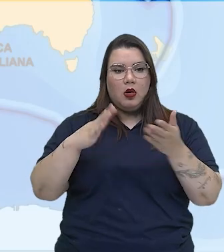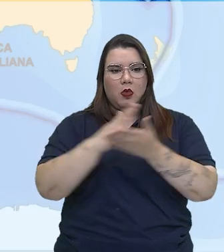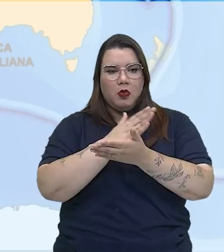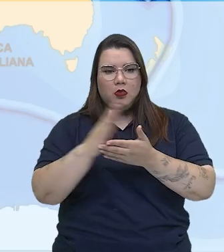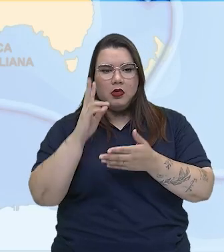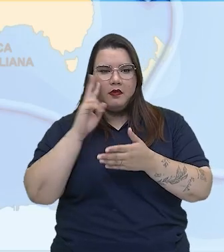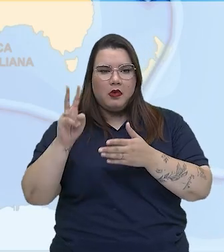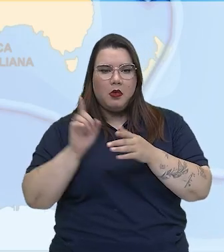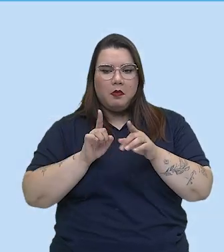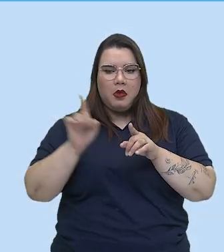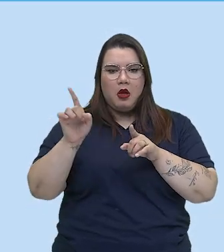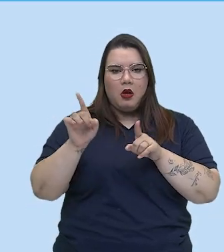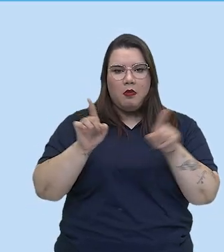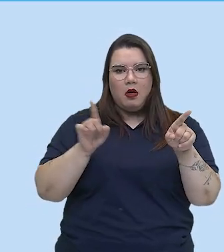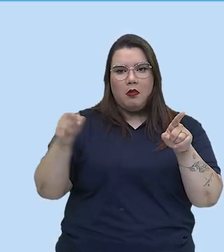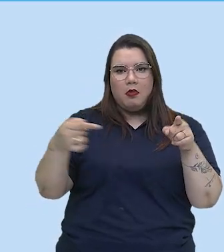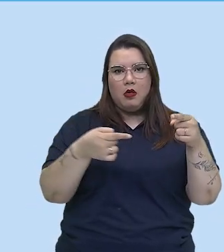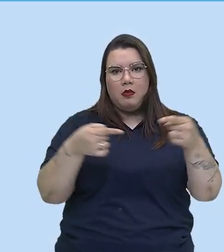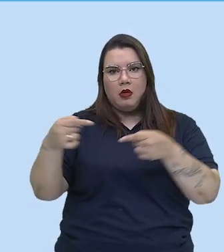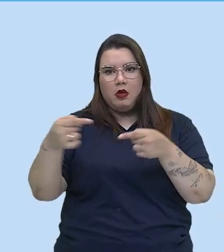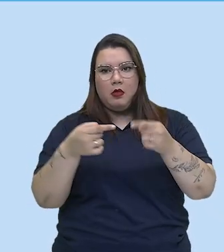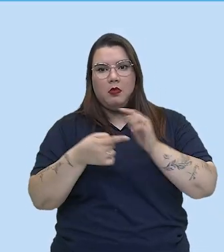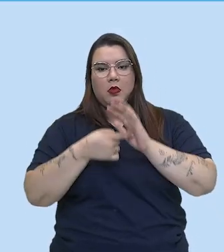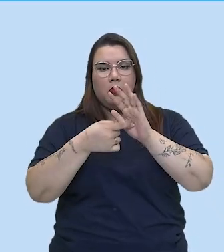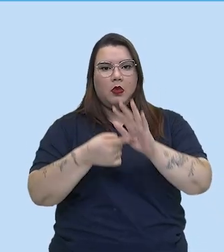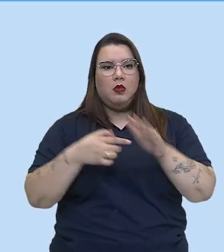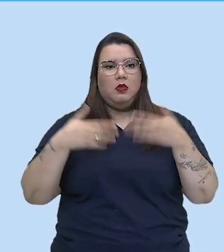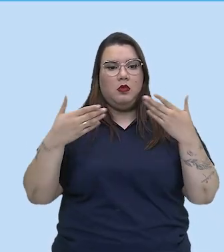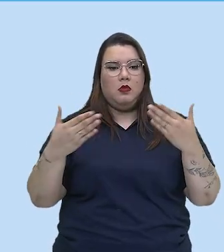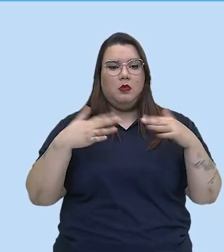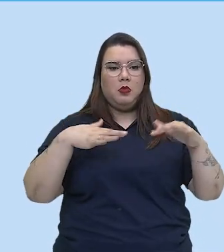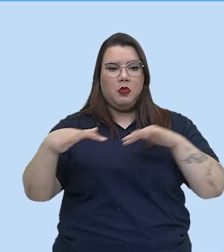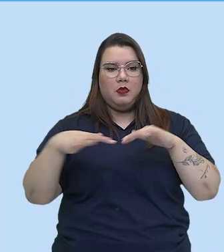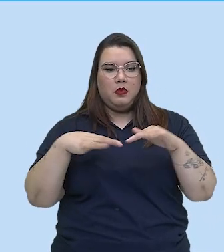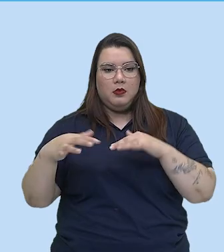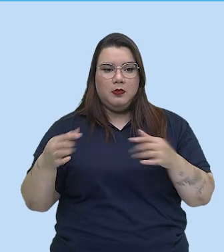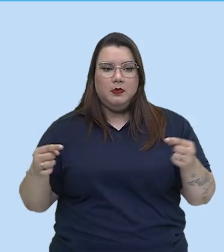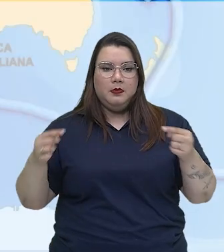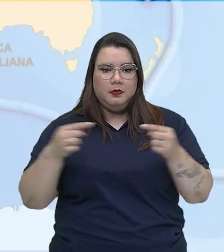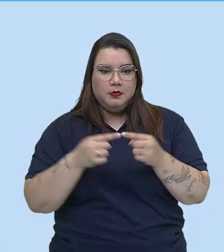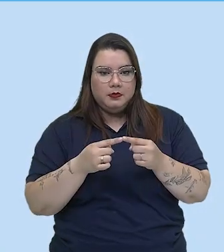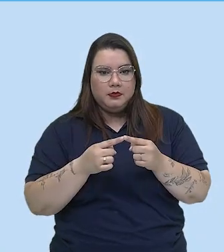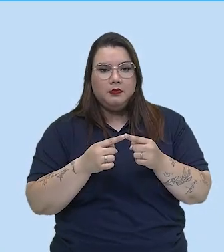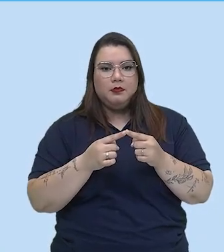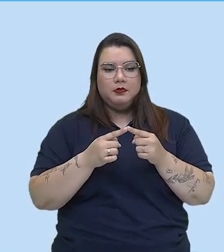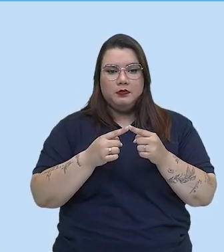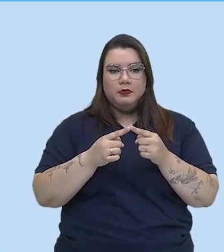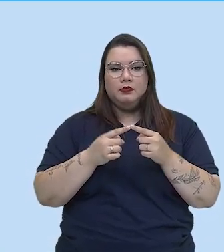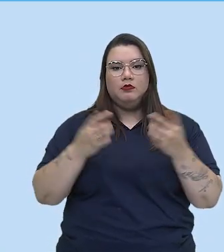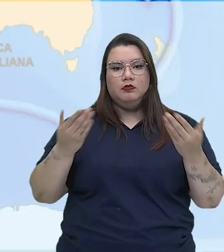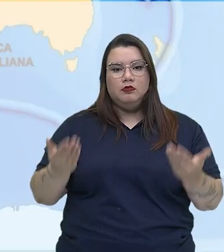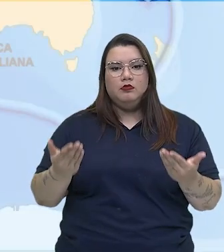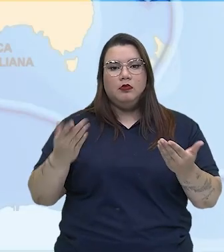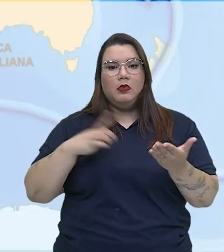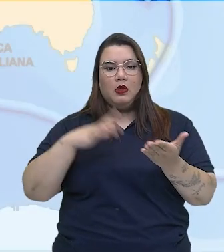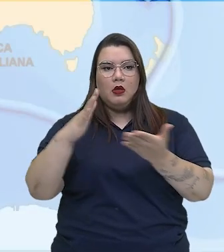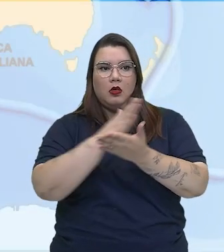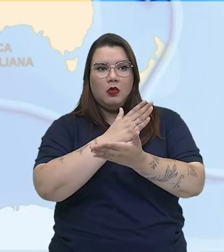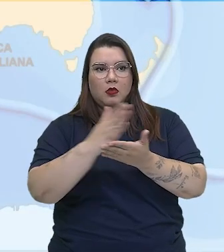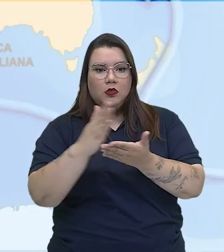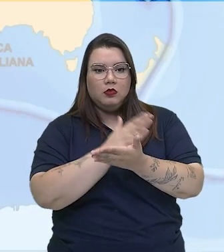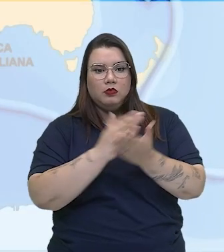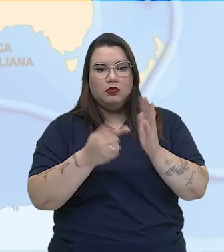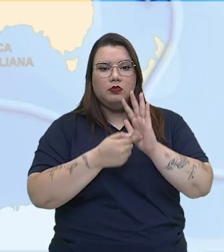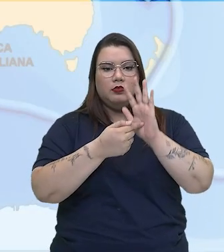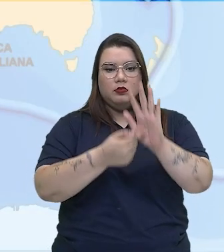setas que vão indicar a direção do movimento dessas placas tectônicas, onde algumas